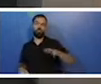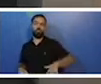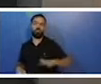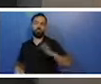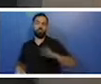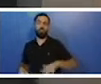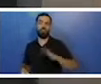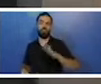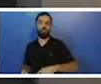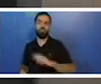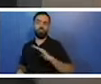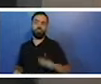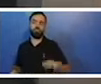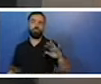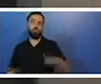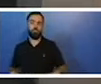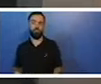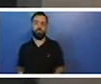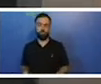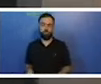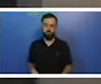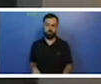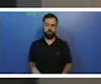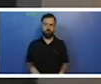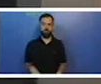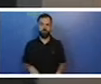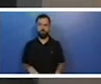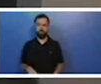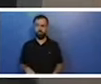finalzinho do Pré ó ó recreação